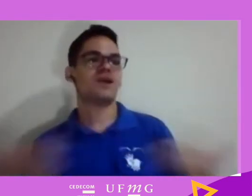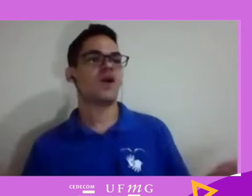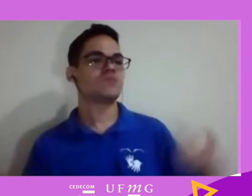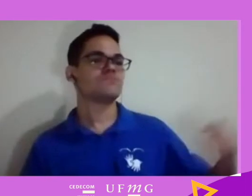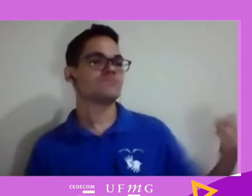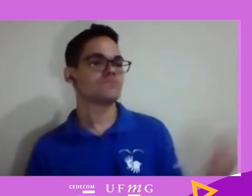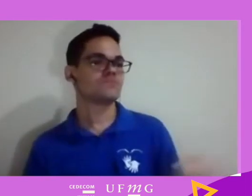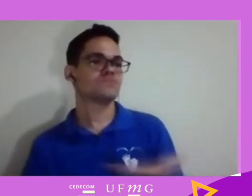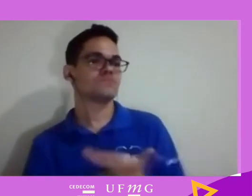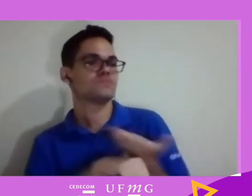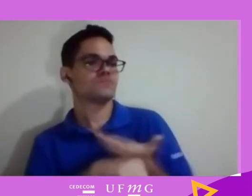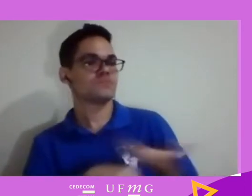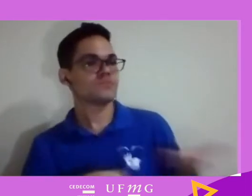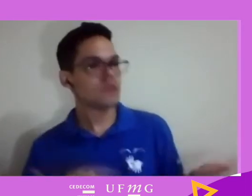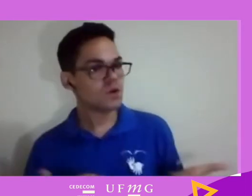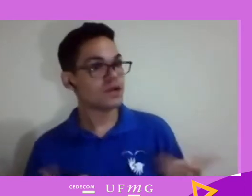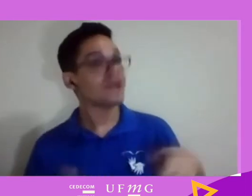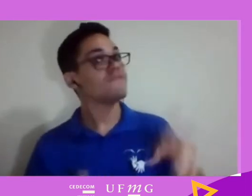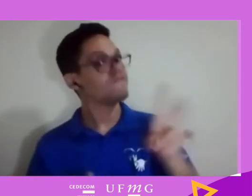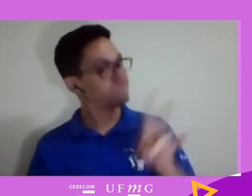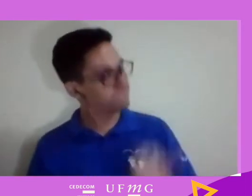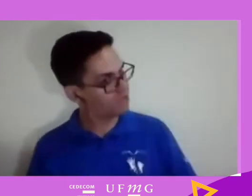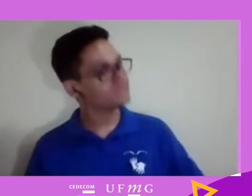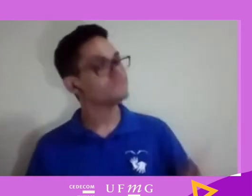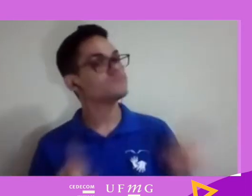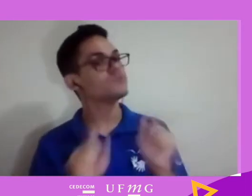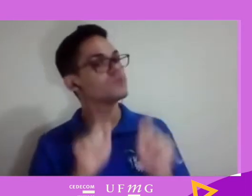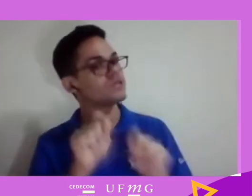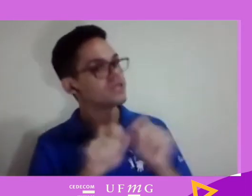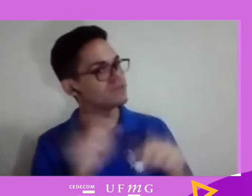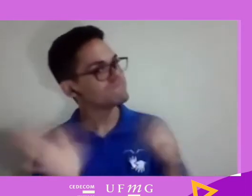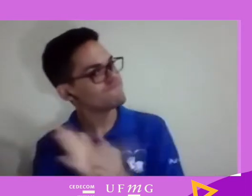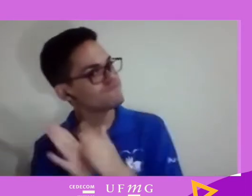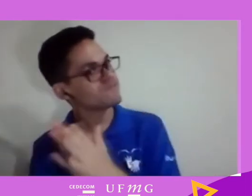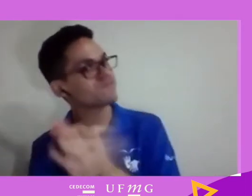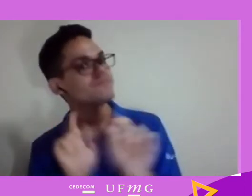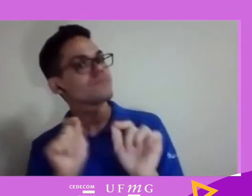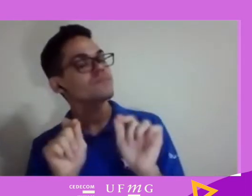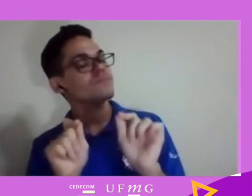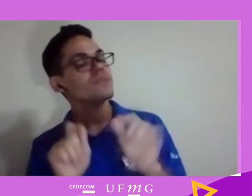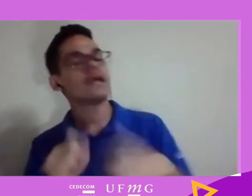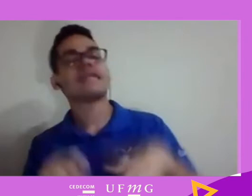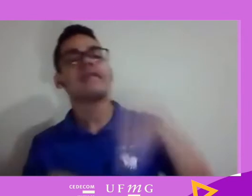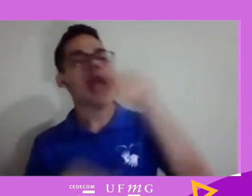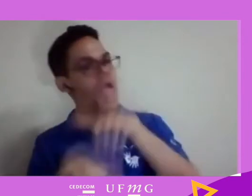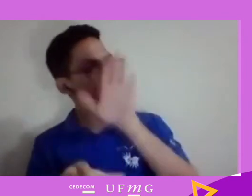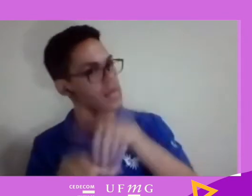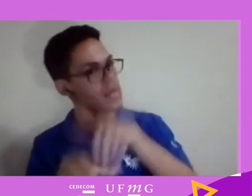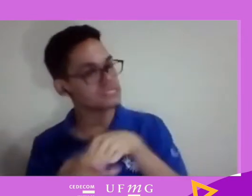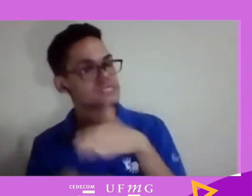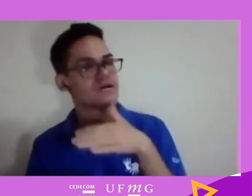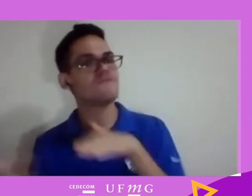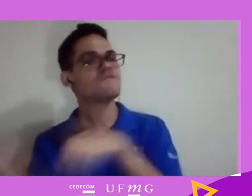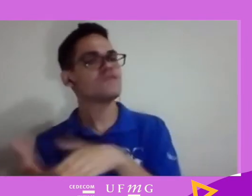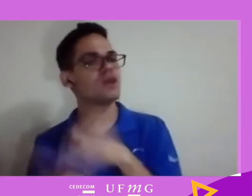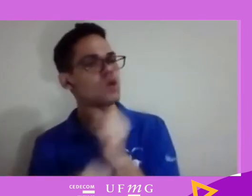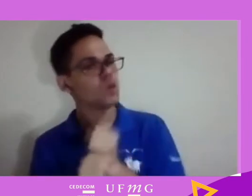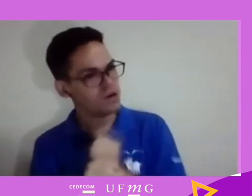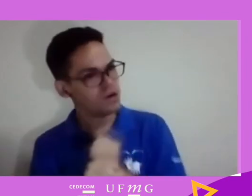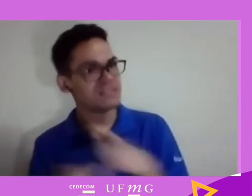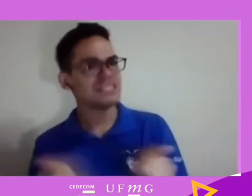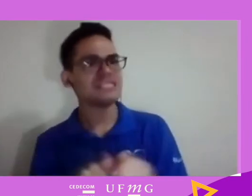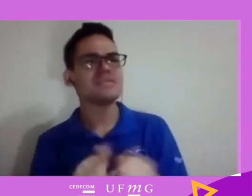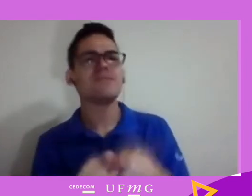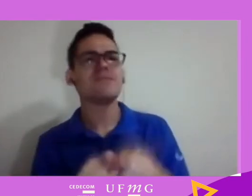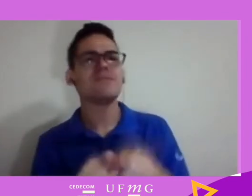lógica comunicacional contemporânea, que vai impactar, por exemplo, nas eleições agora do final do ano, mas vai impactar fortemente nas nossas formas